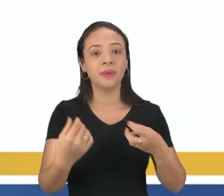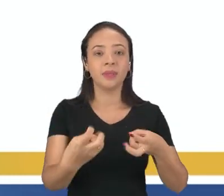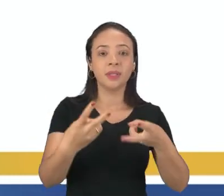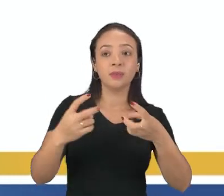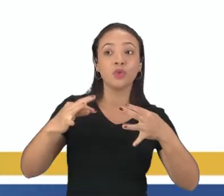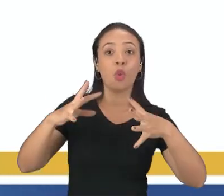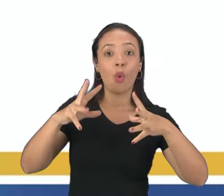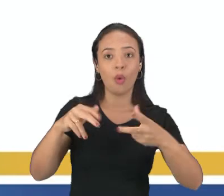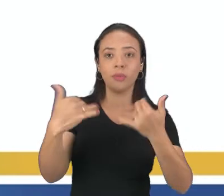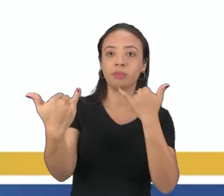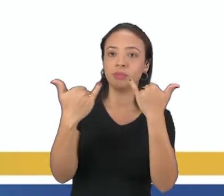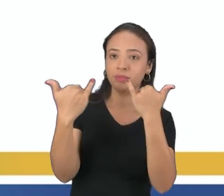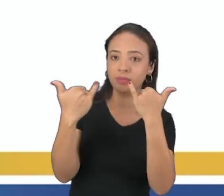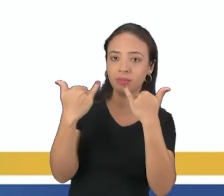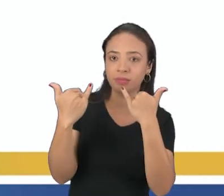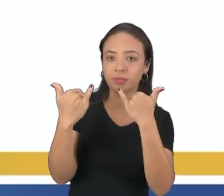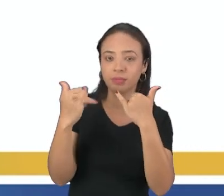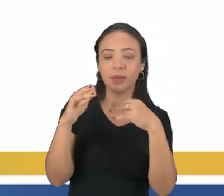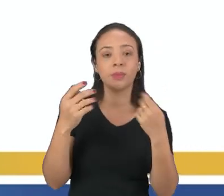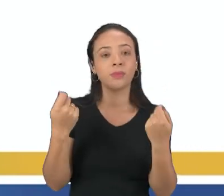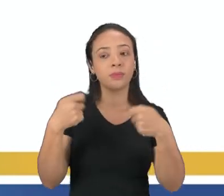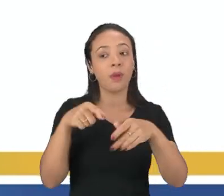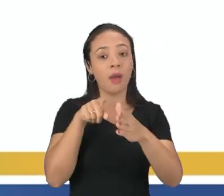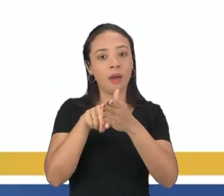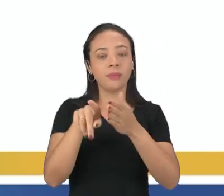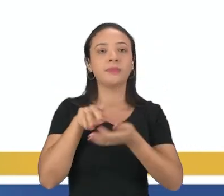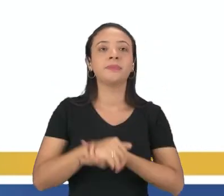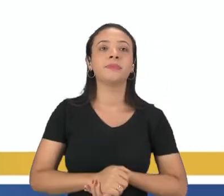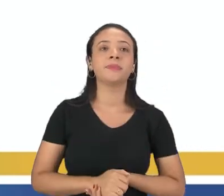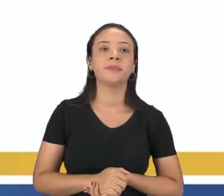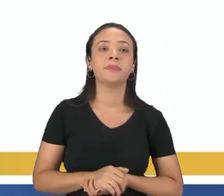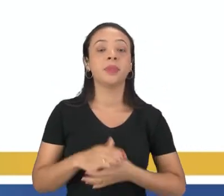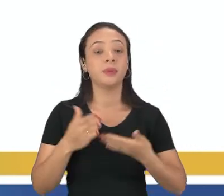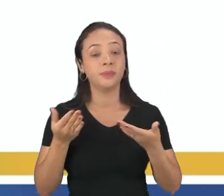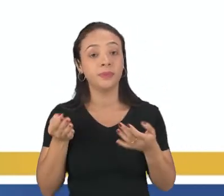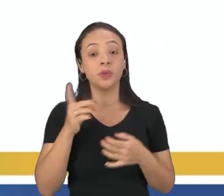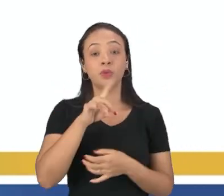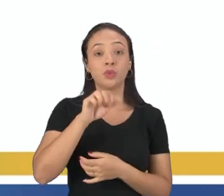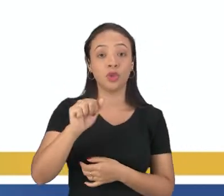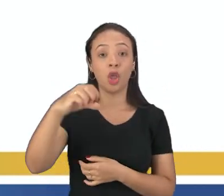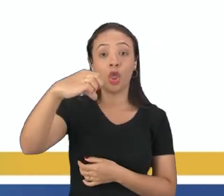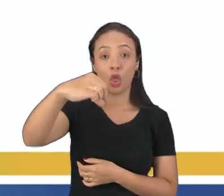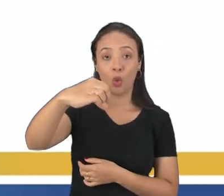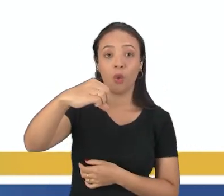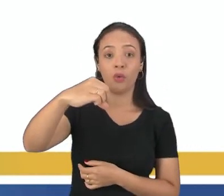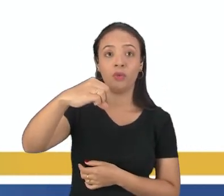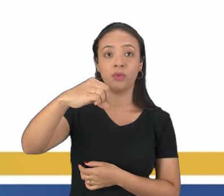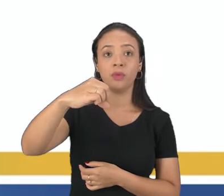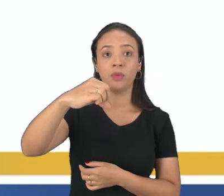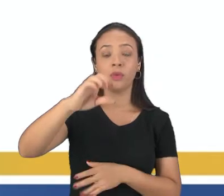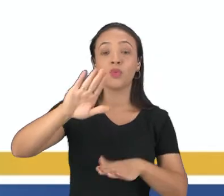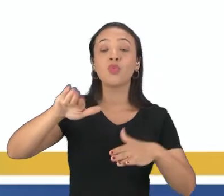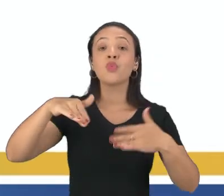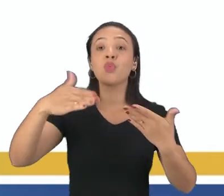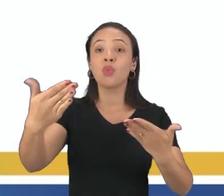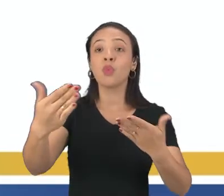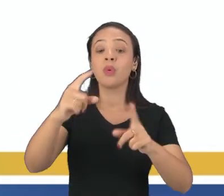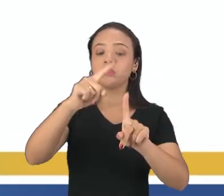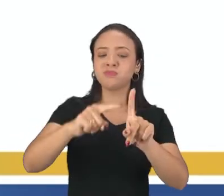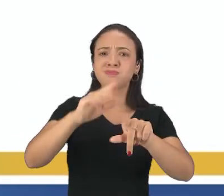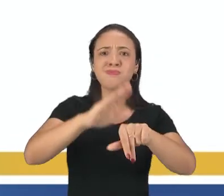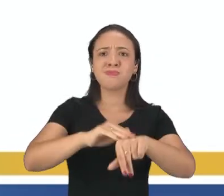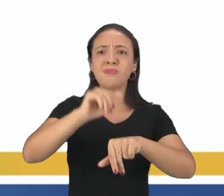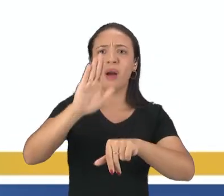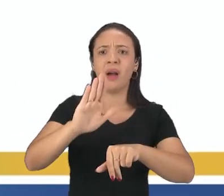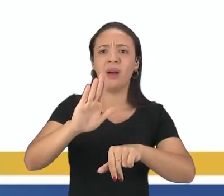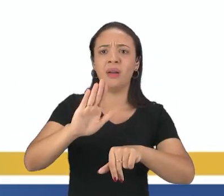essas informações, aí a gente vai para a pergunta. No dia 9 do 3, qual foi a temperatura máxima,